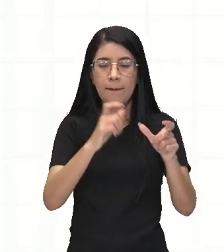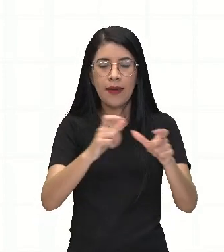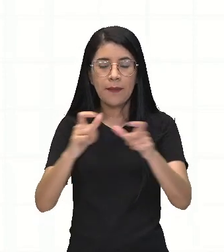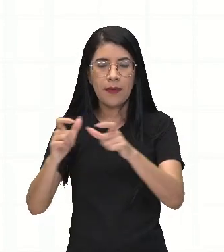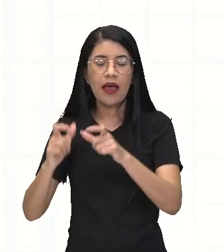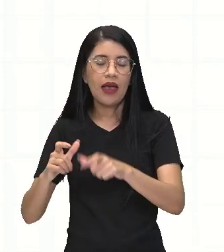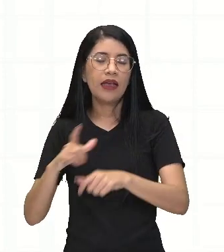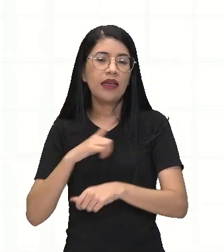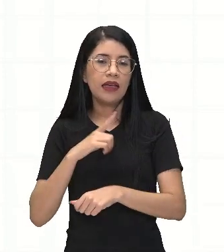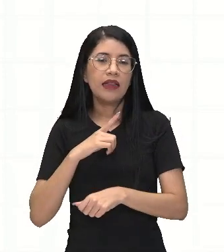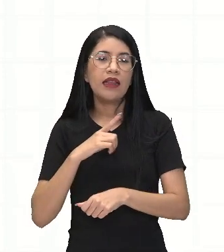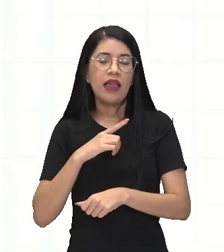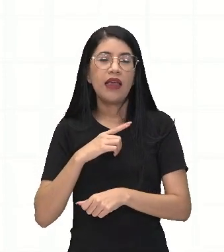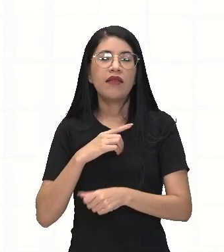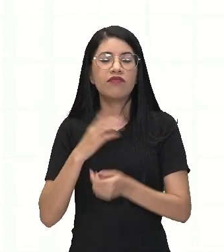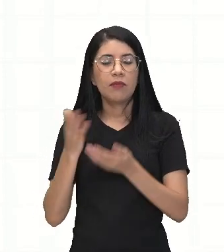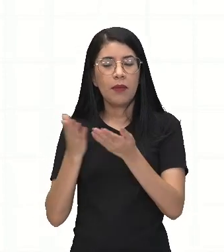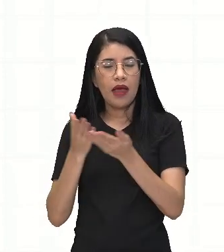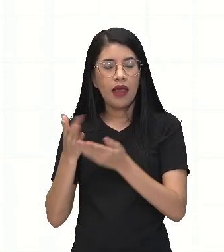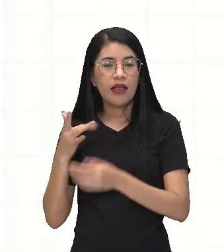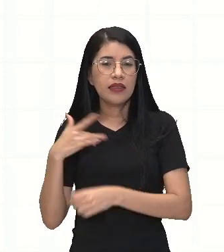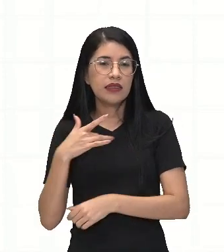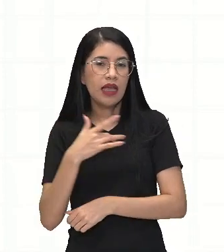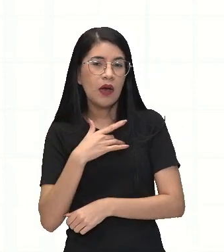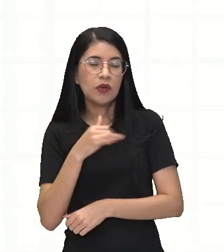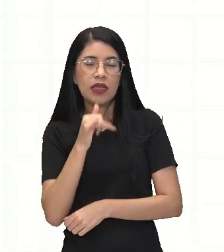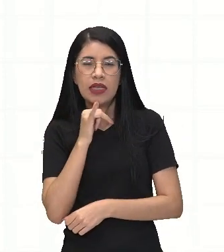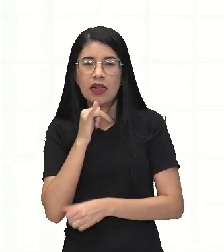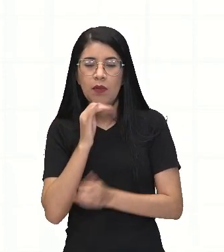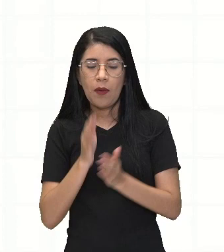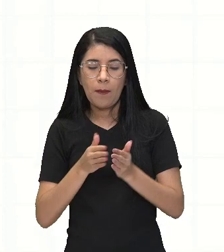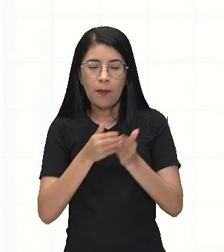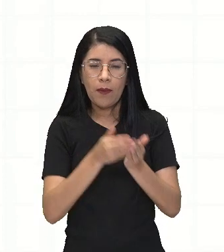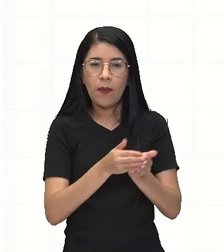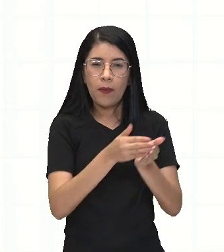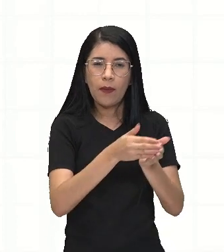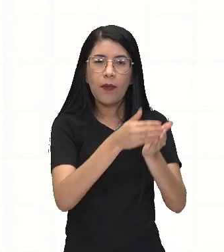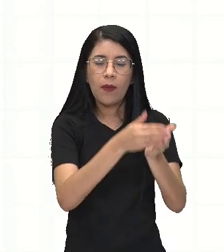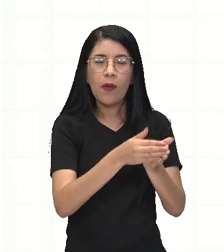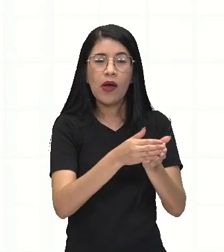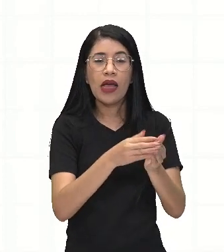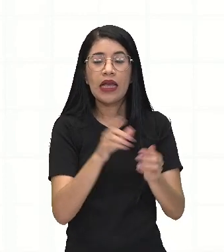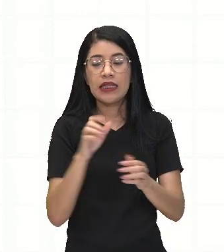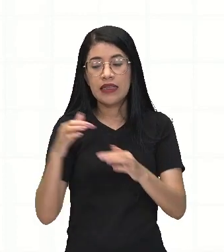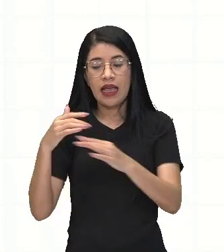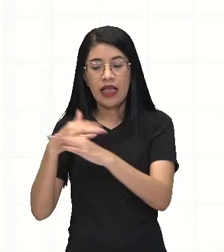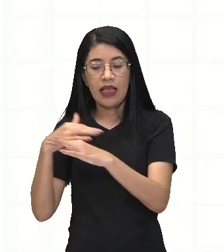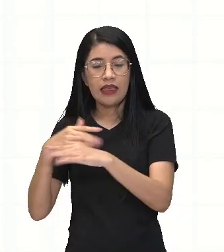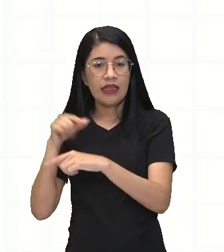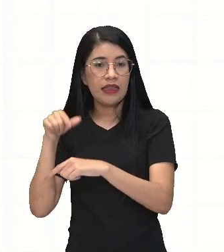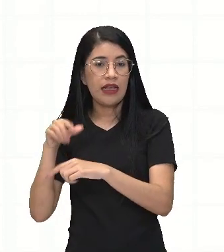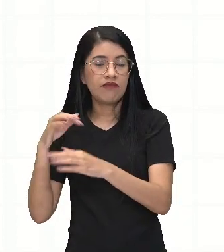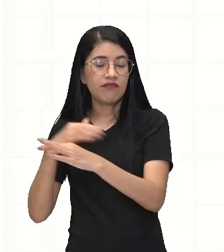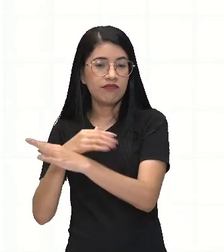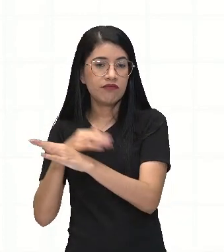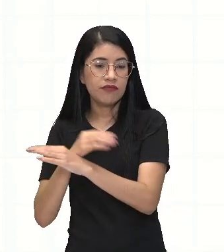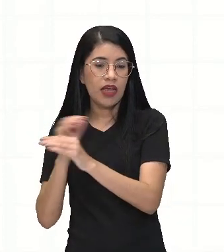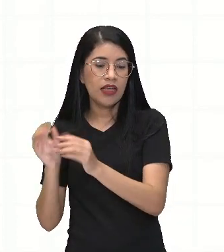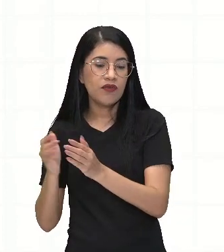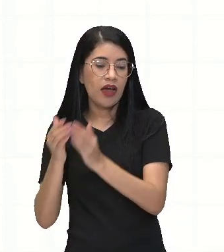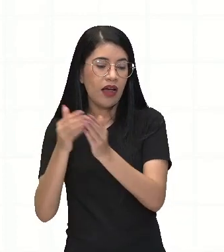de saúde por voadeira. A voadeira sai de lá da área urbana